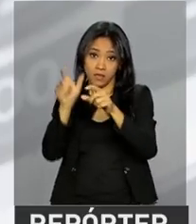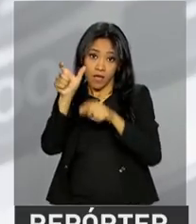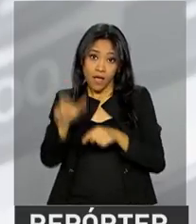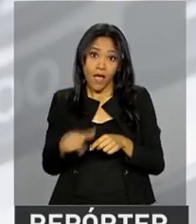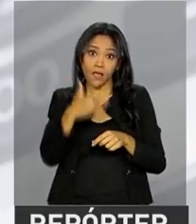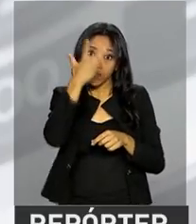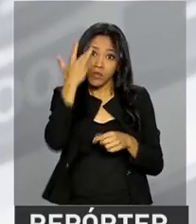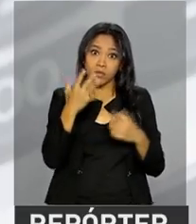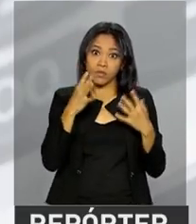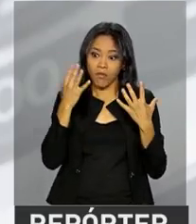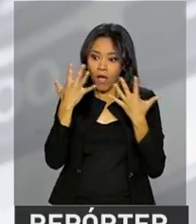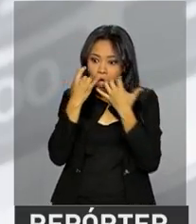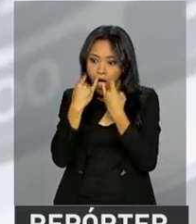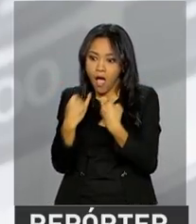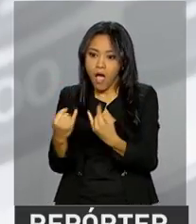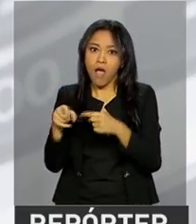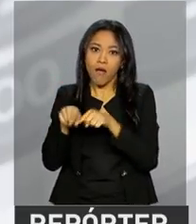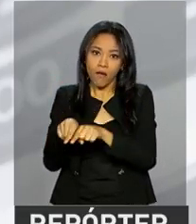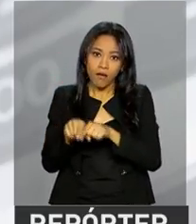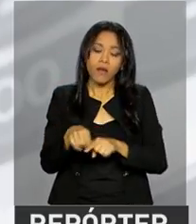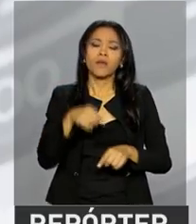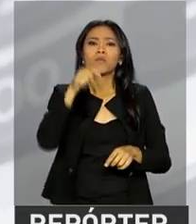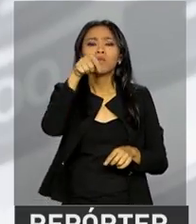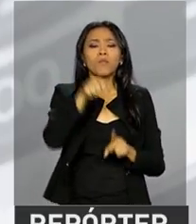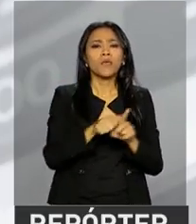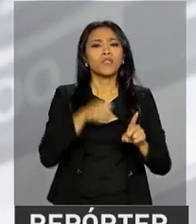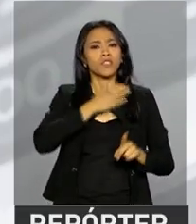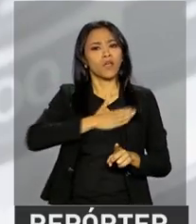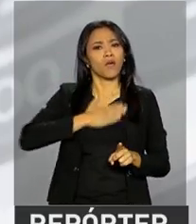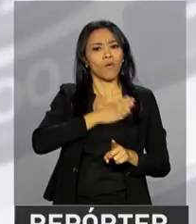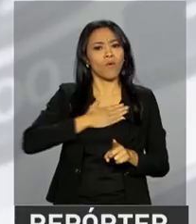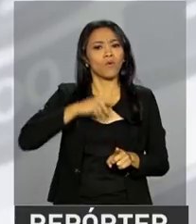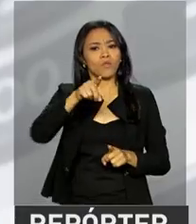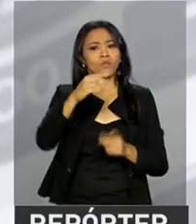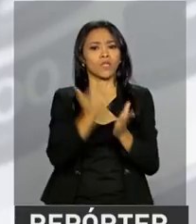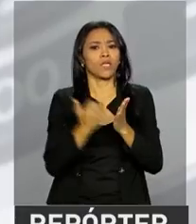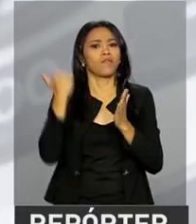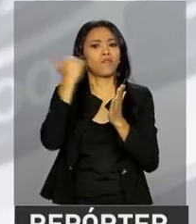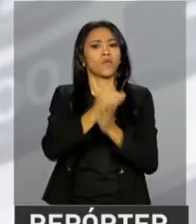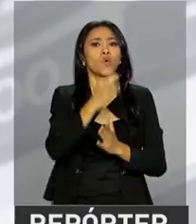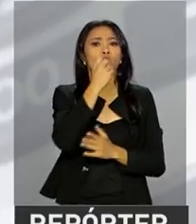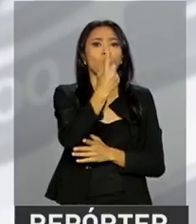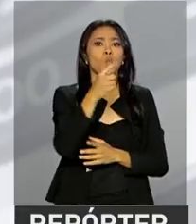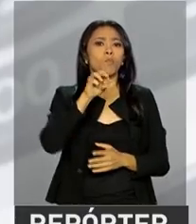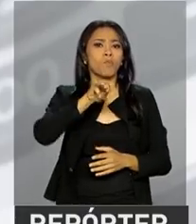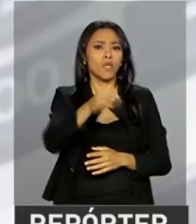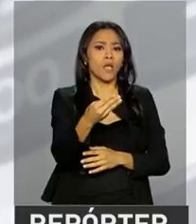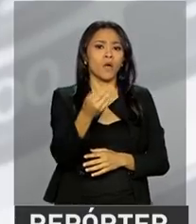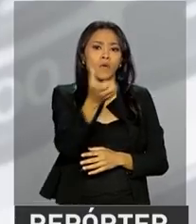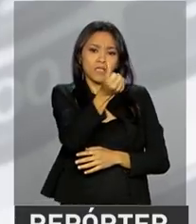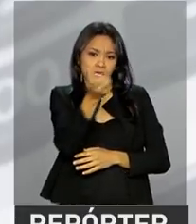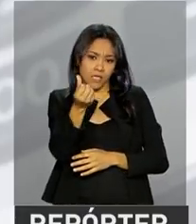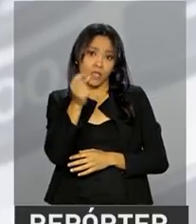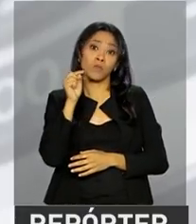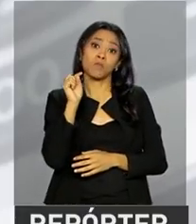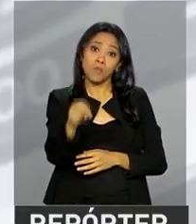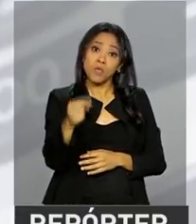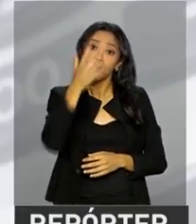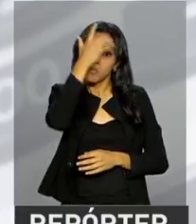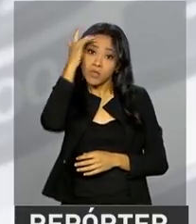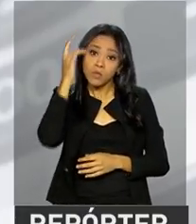muitos brasileiros em agosto deste ano no tesouro direto superou a marca de 1 milhão e 600 mil investidores